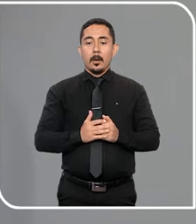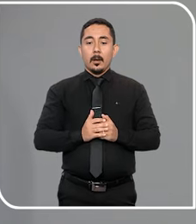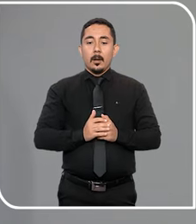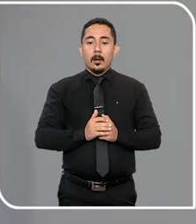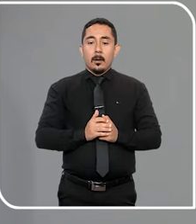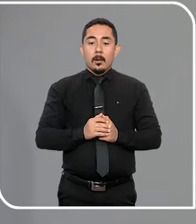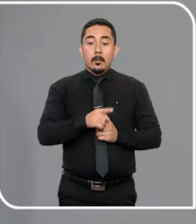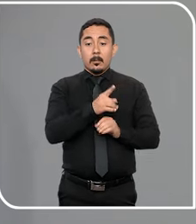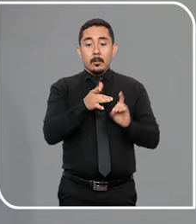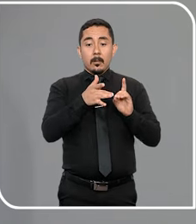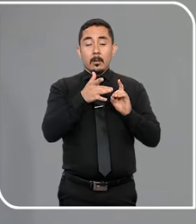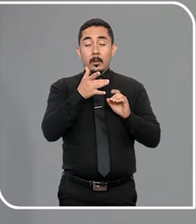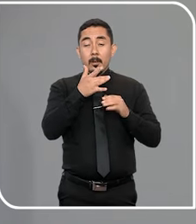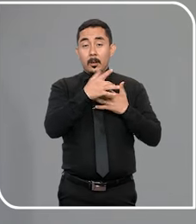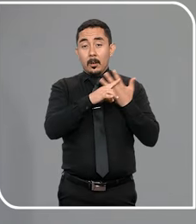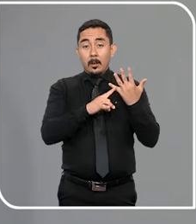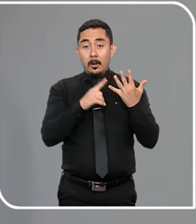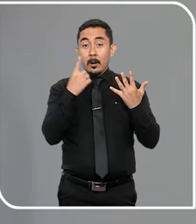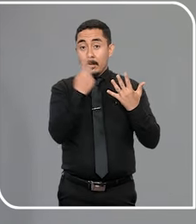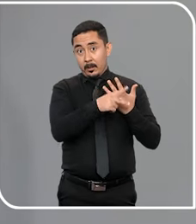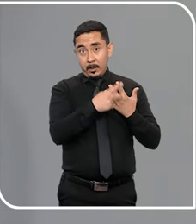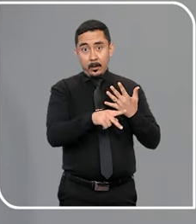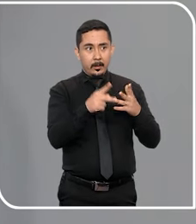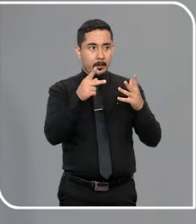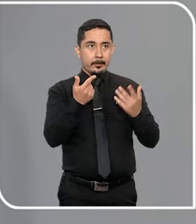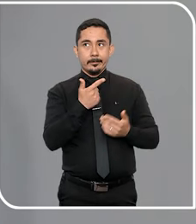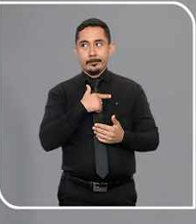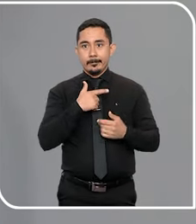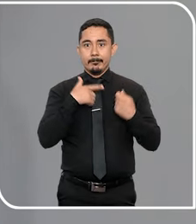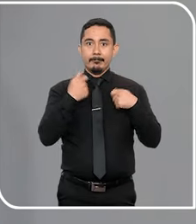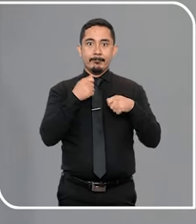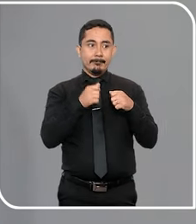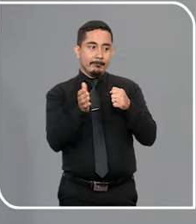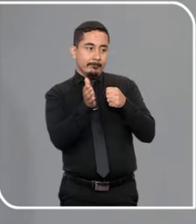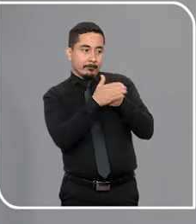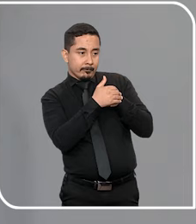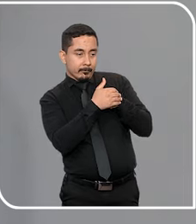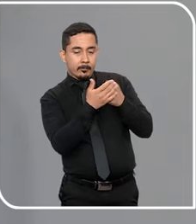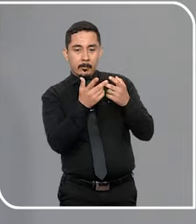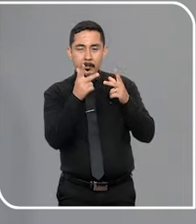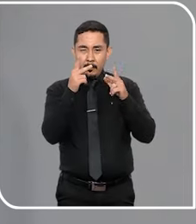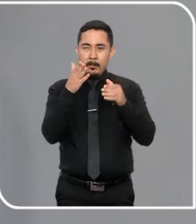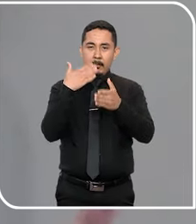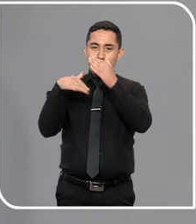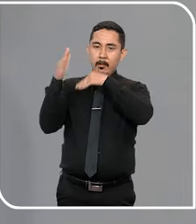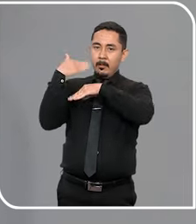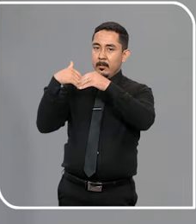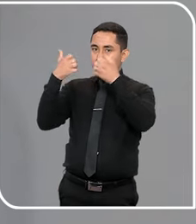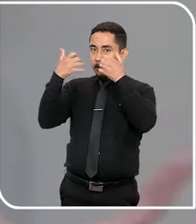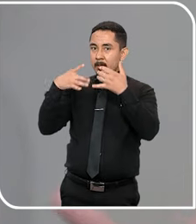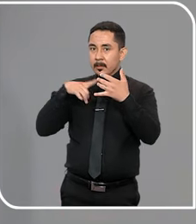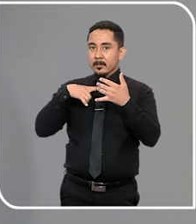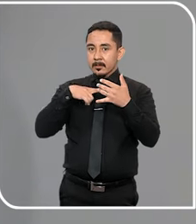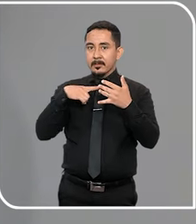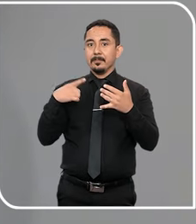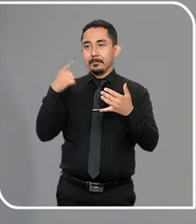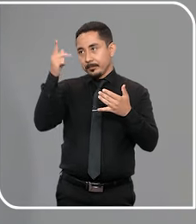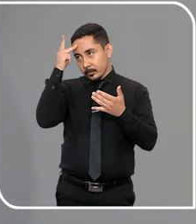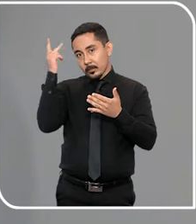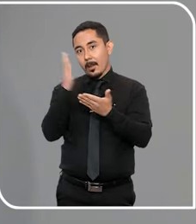né que que a deficiência dele é algo feio que deve ser né como antigamente